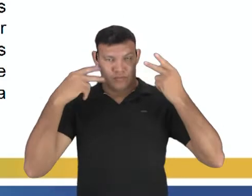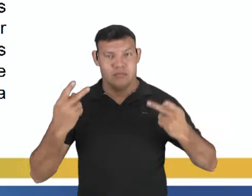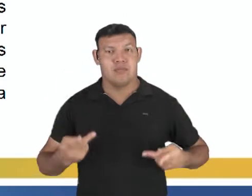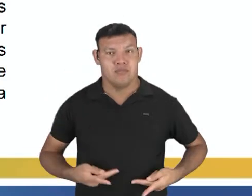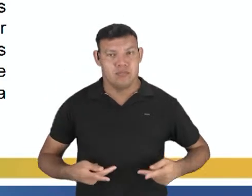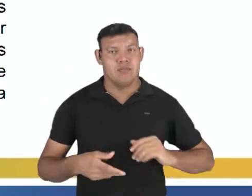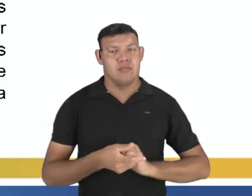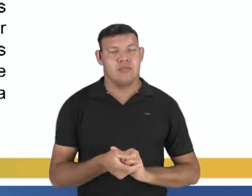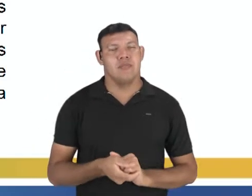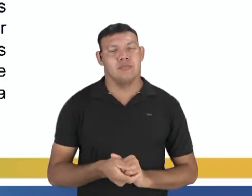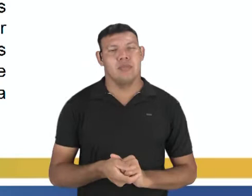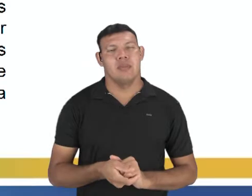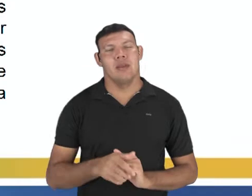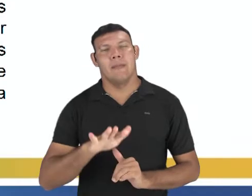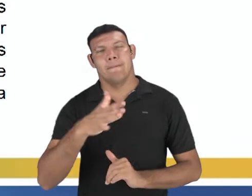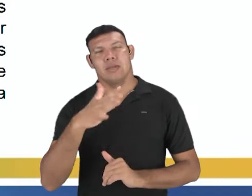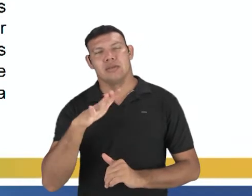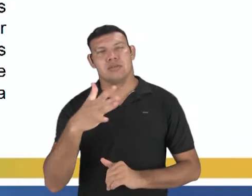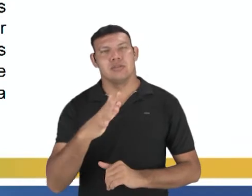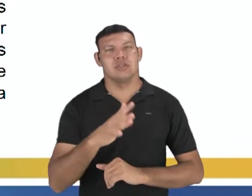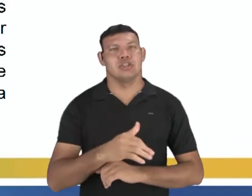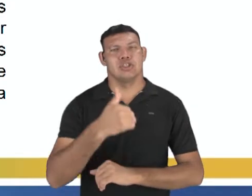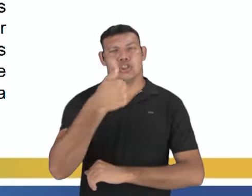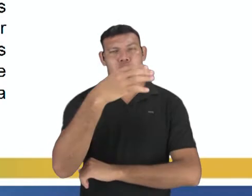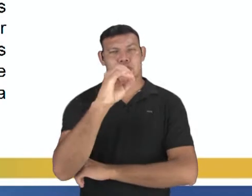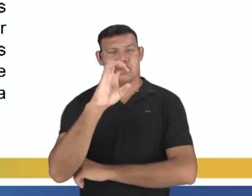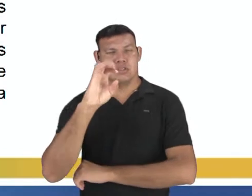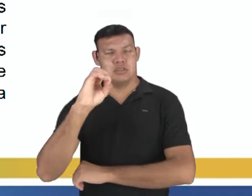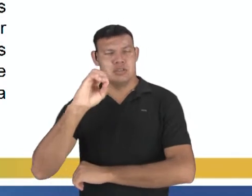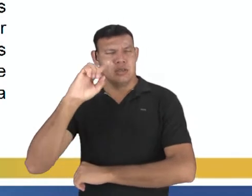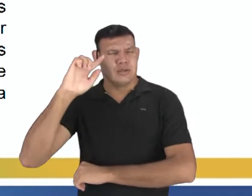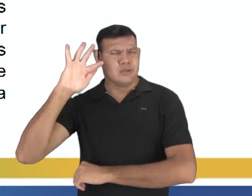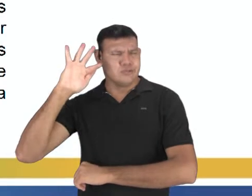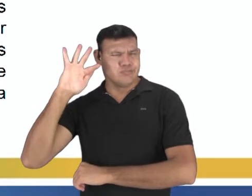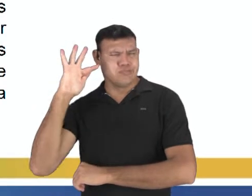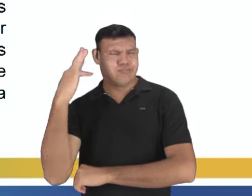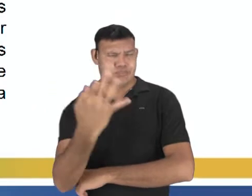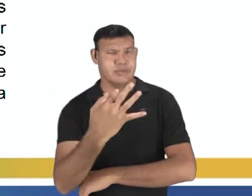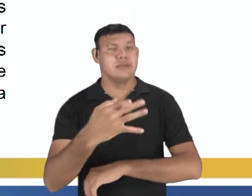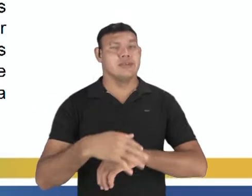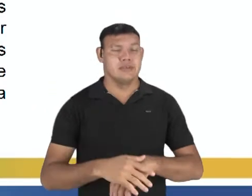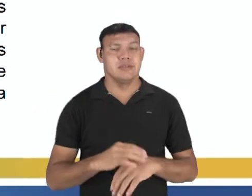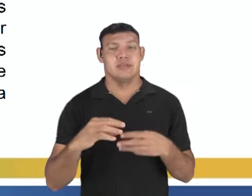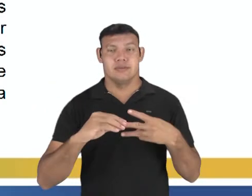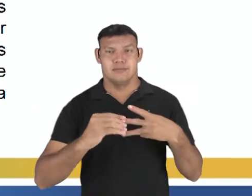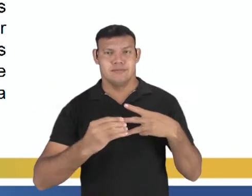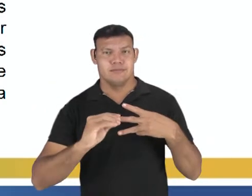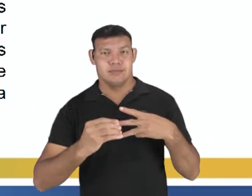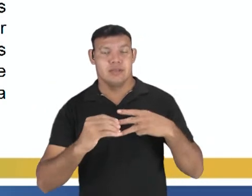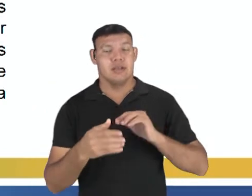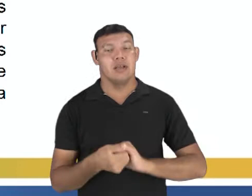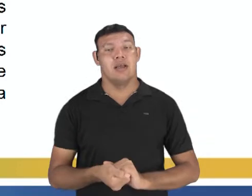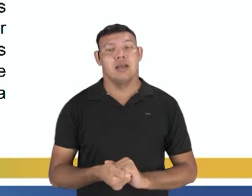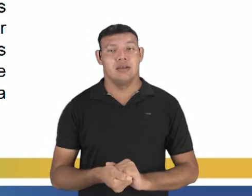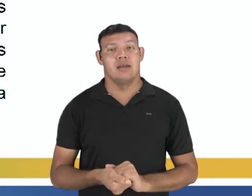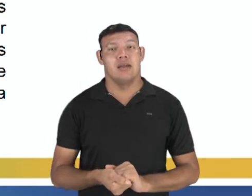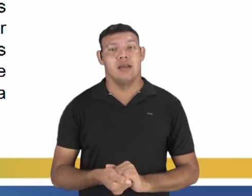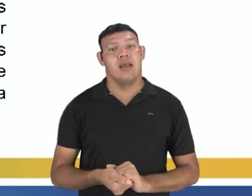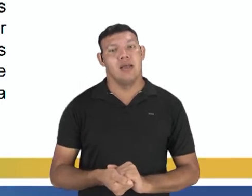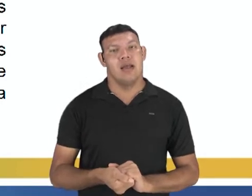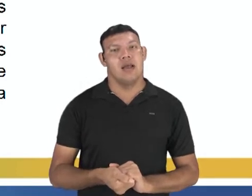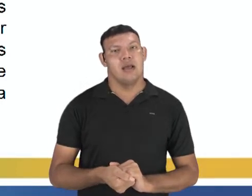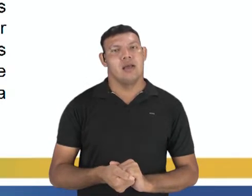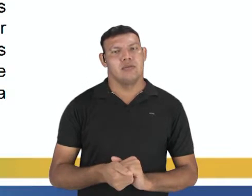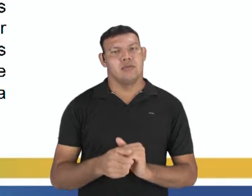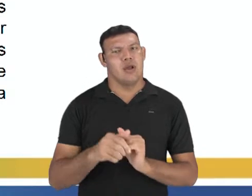nós somos constituídos por em torno de 100 trilhões de células. De todas elas, a maior célula é o nosso óvulo, né?